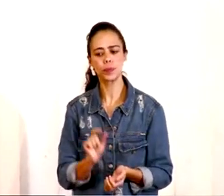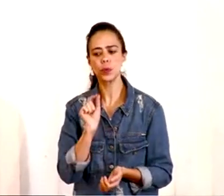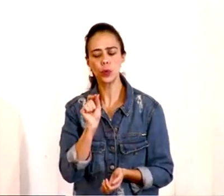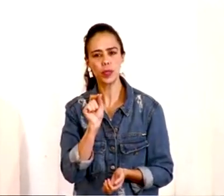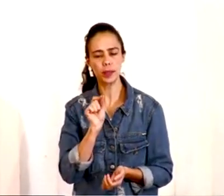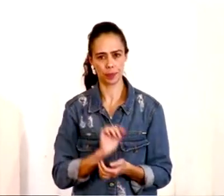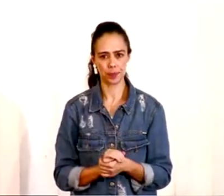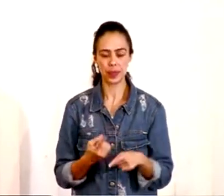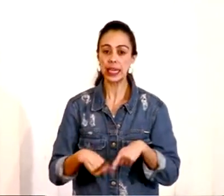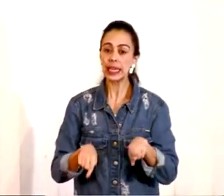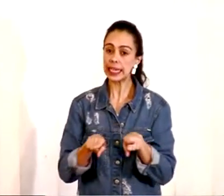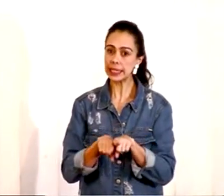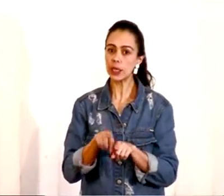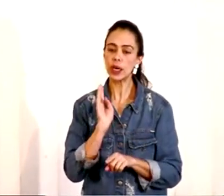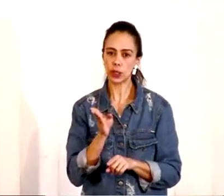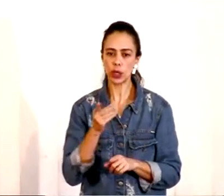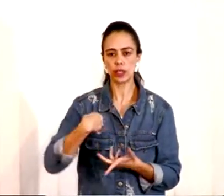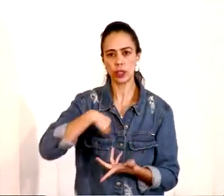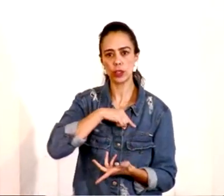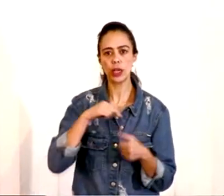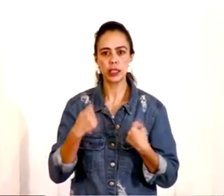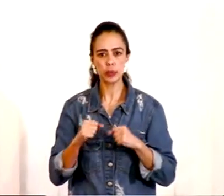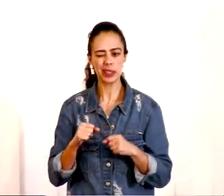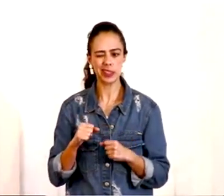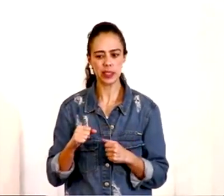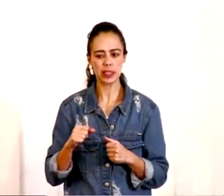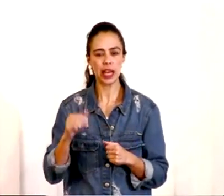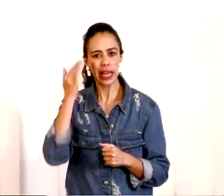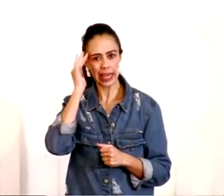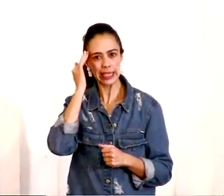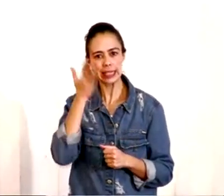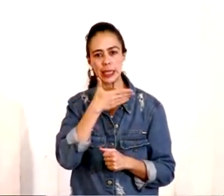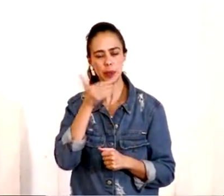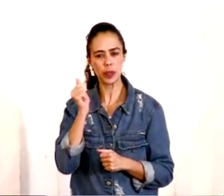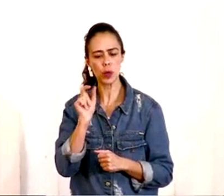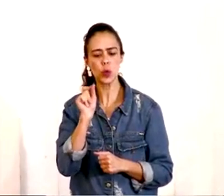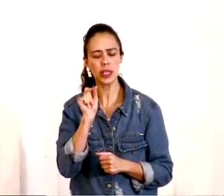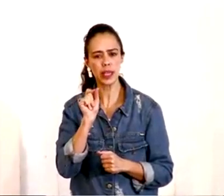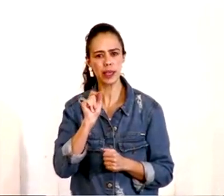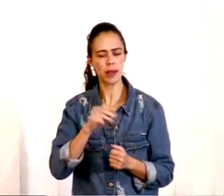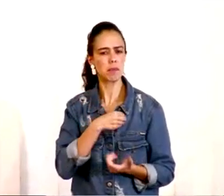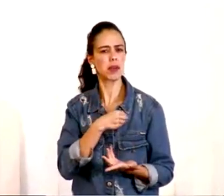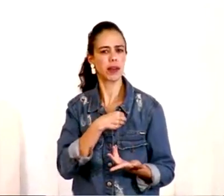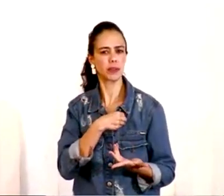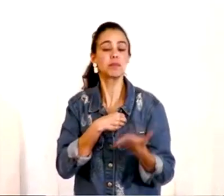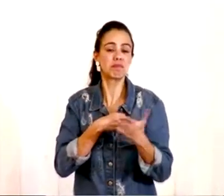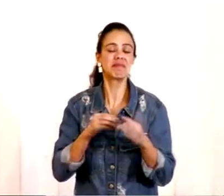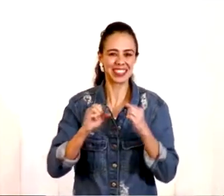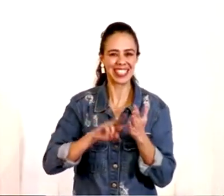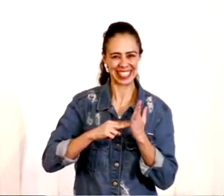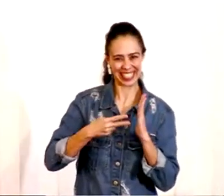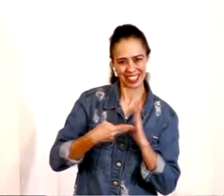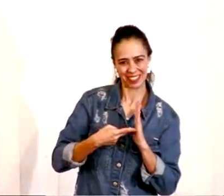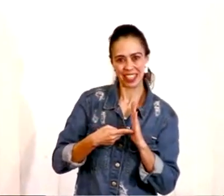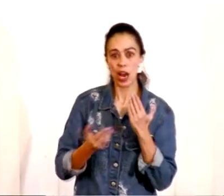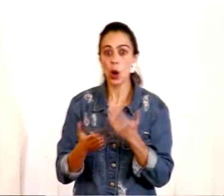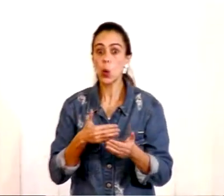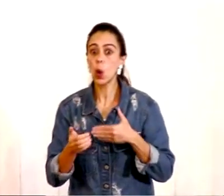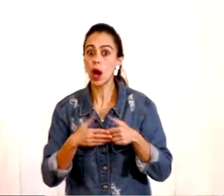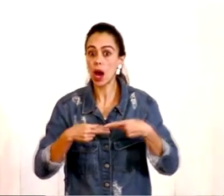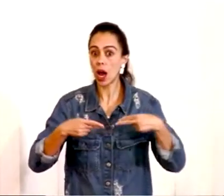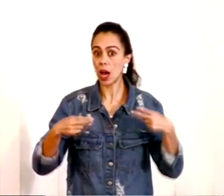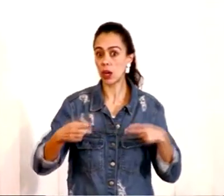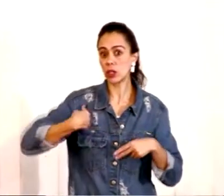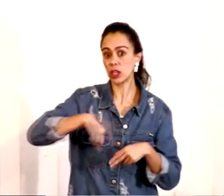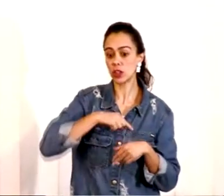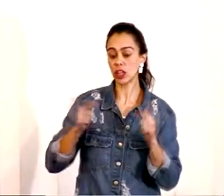é pecado. E nós sabemos que Adão e Eva, ao cometerem o ato de comerem do fruto,